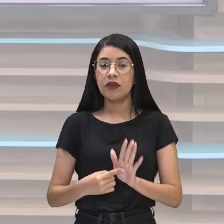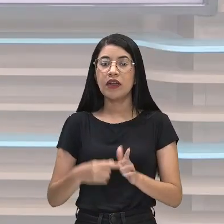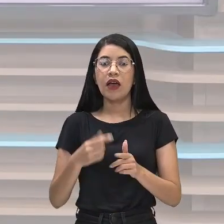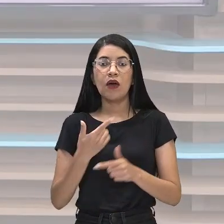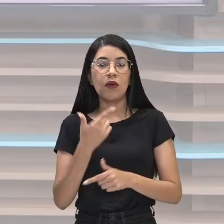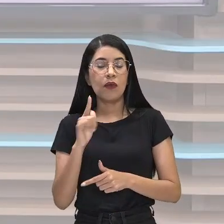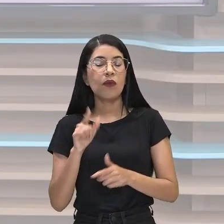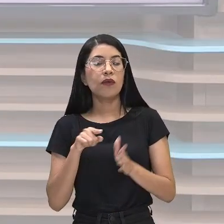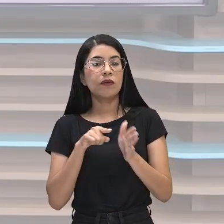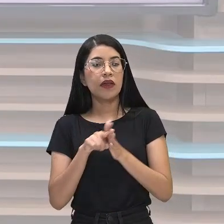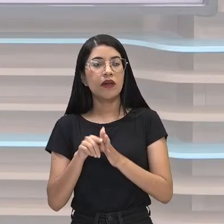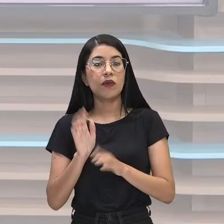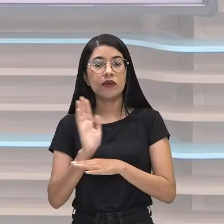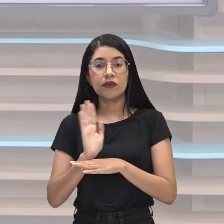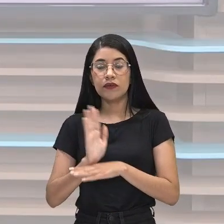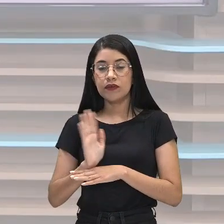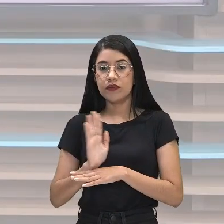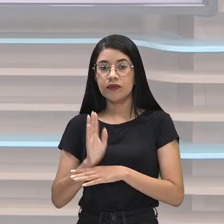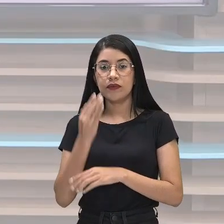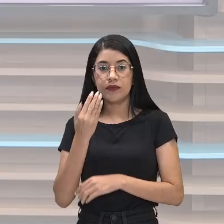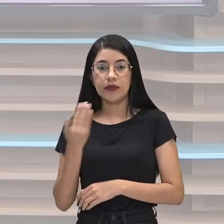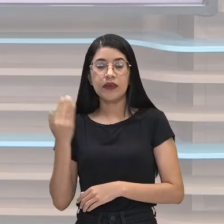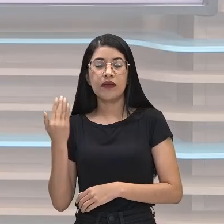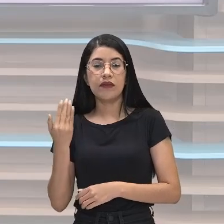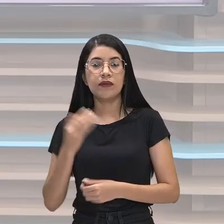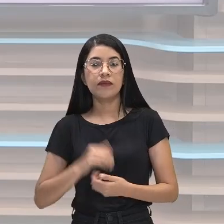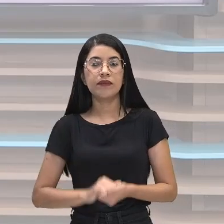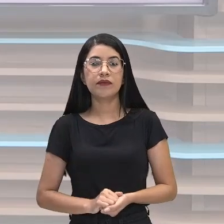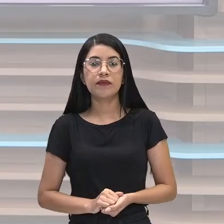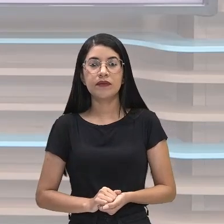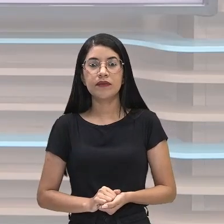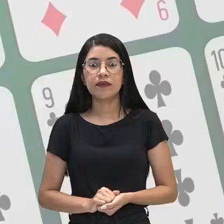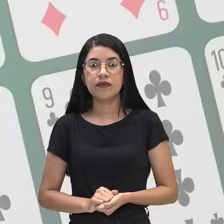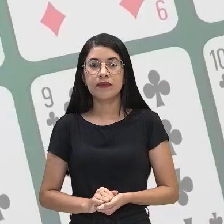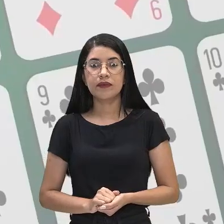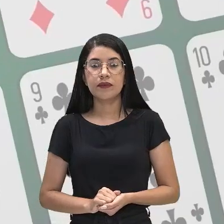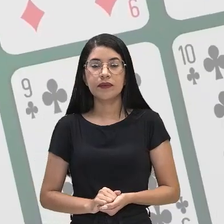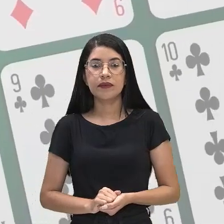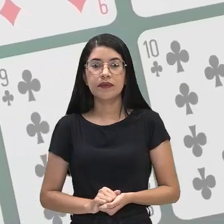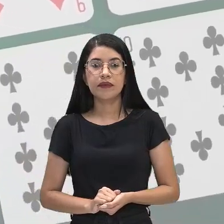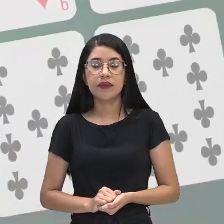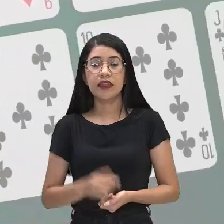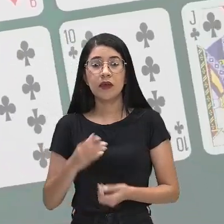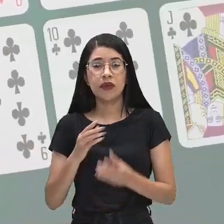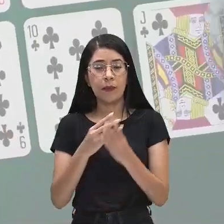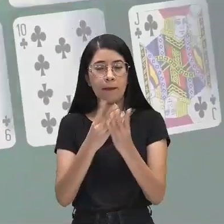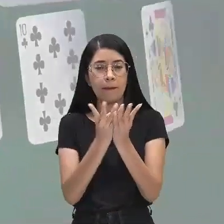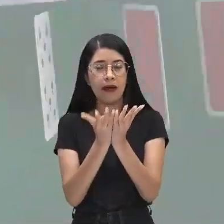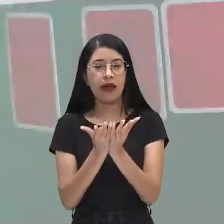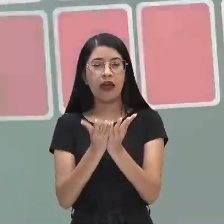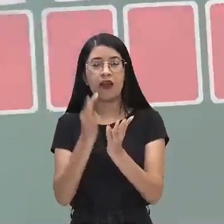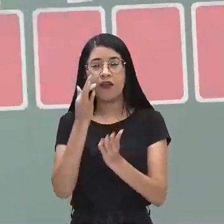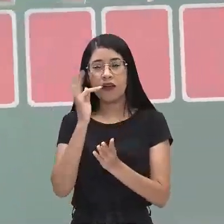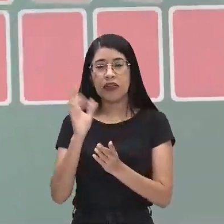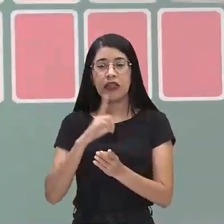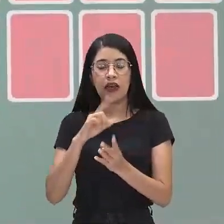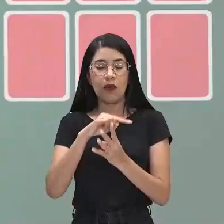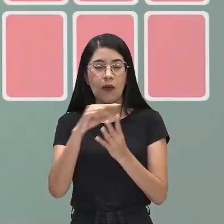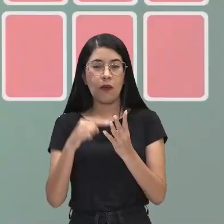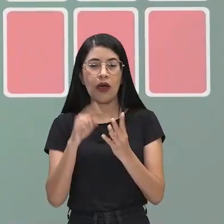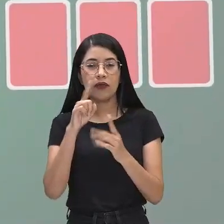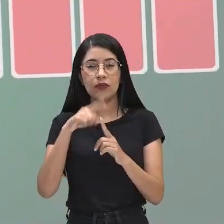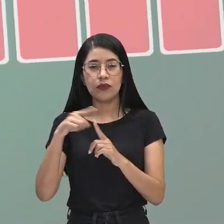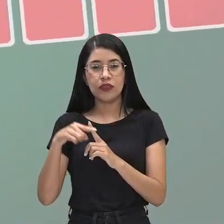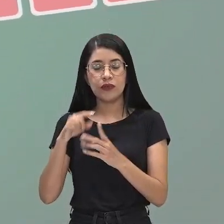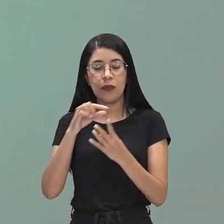probleminha através de um vídeo. Então, assistam ao vídeo. Em um baralho francês com 4 naipes de 13